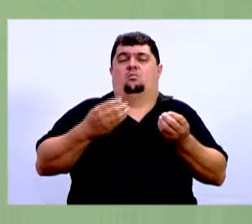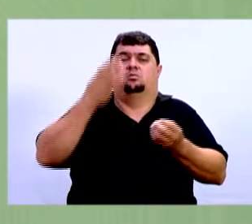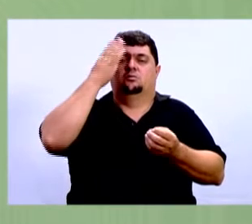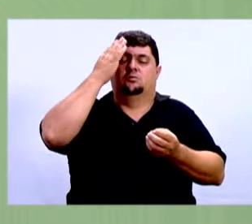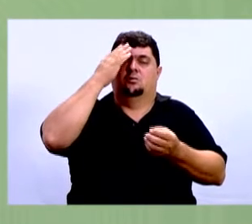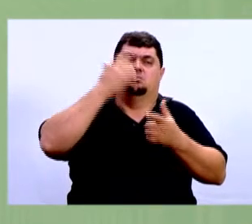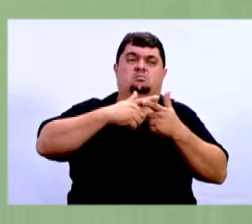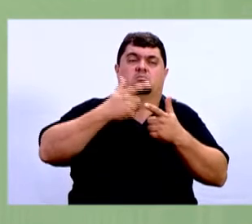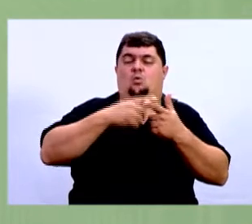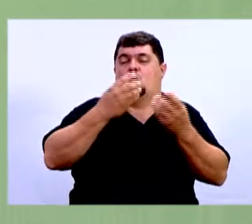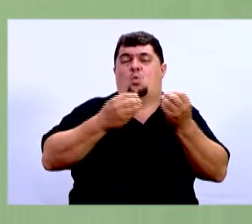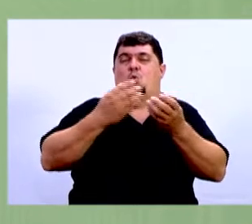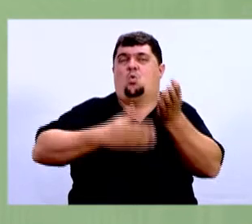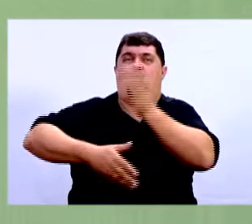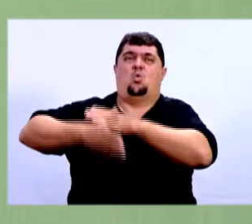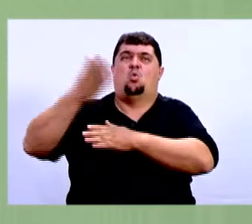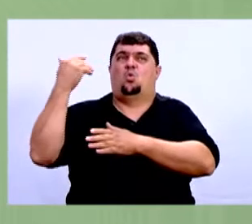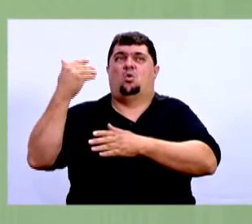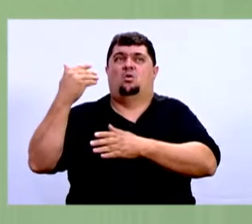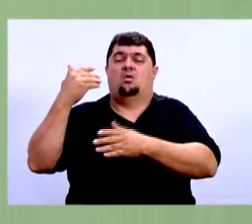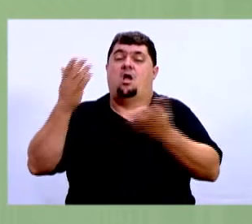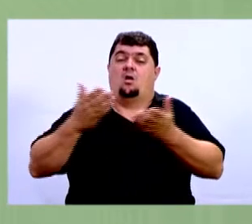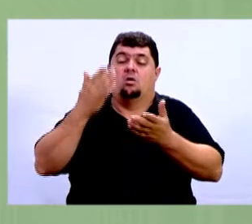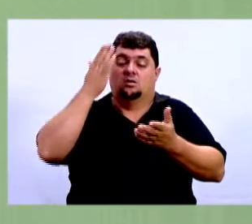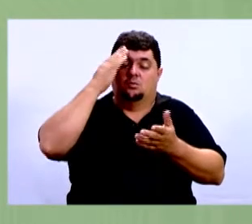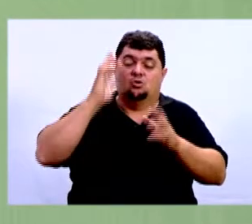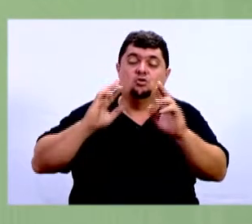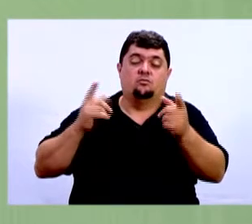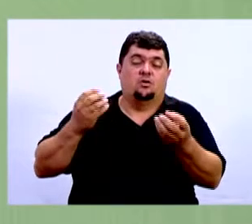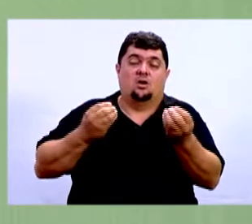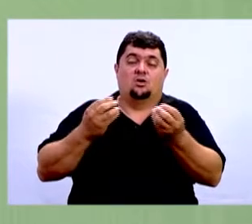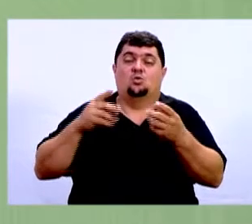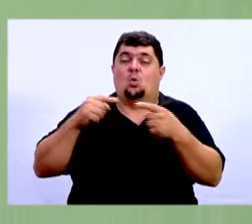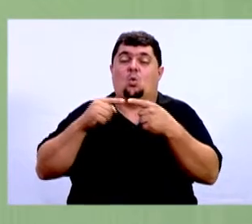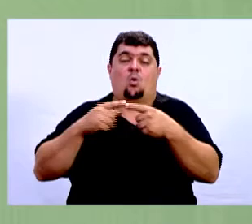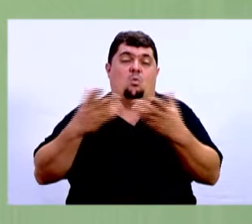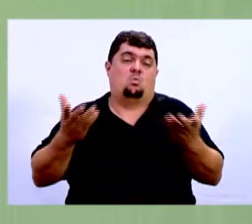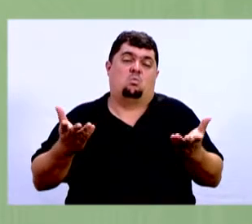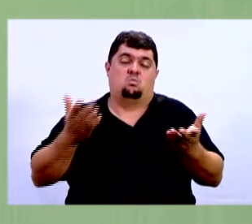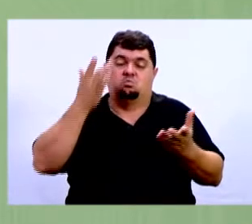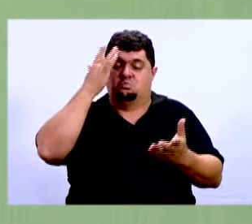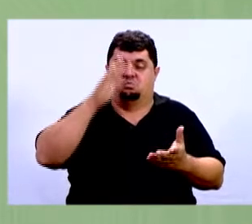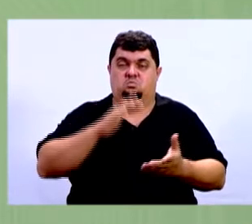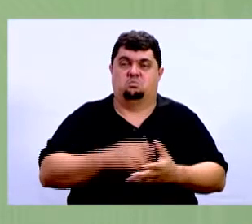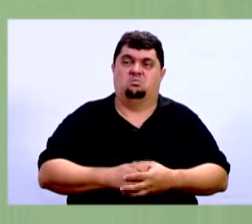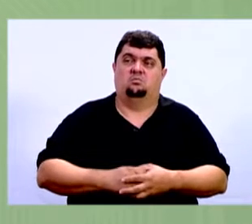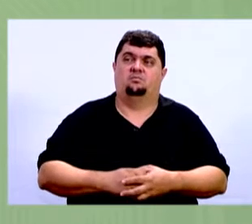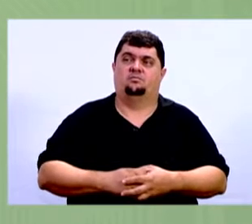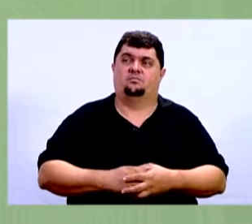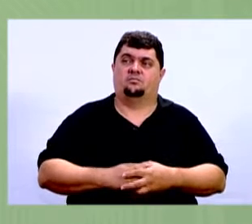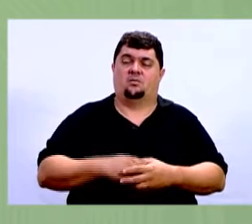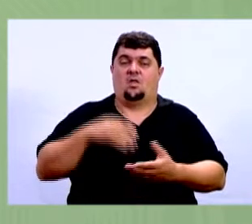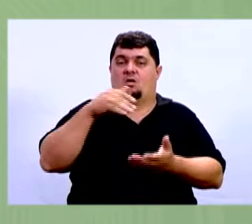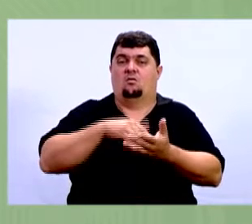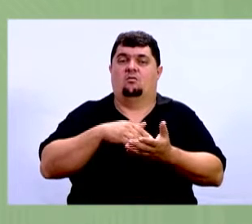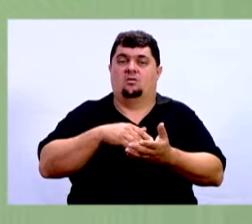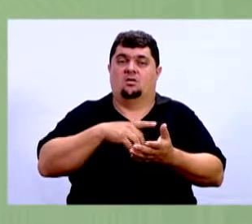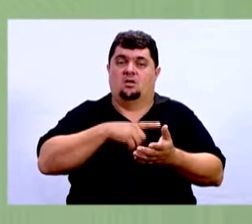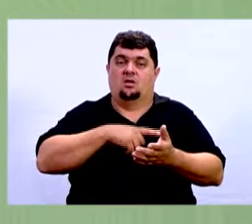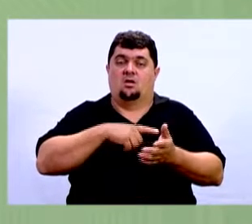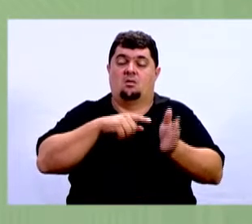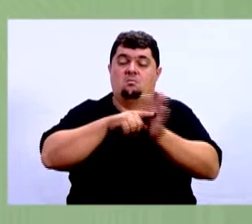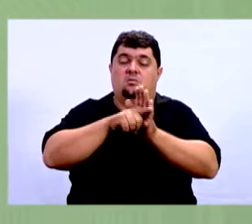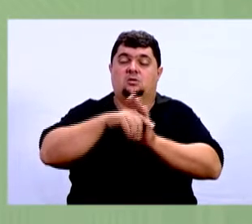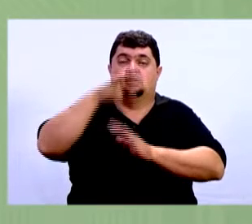problema, ou dessa escola, nessa cidade ou nessa localidade. Tá bom? Então, é uma pesquisa histórica. E, por fim, ainda temos pesquisa